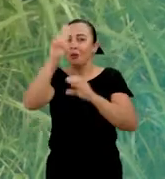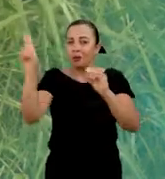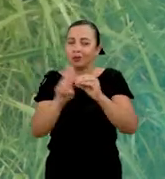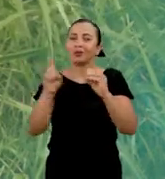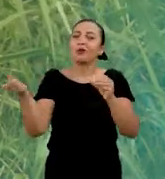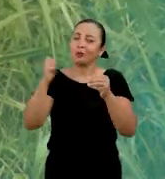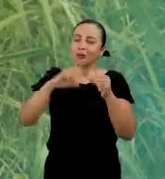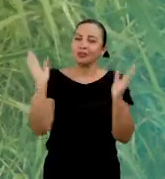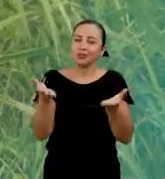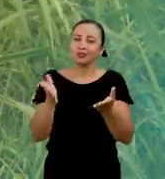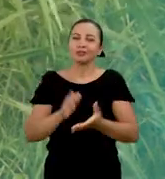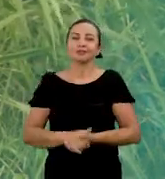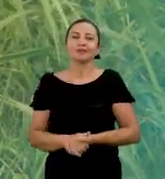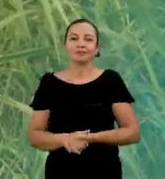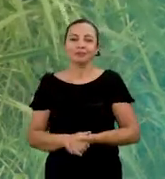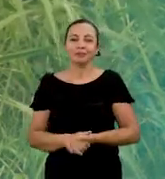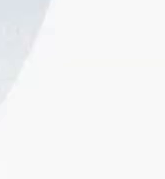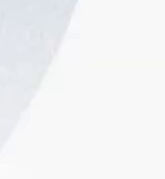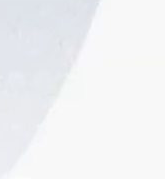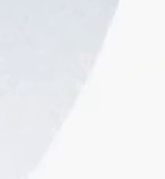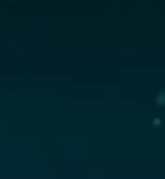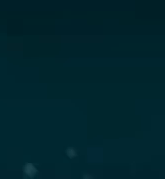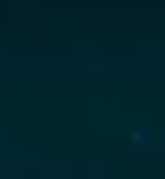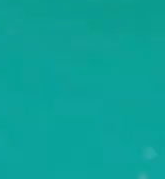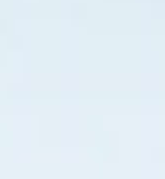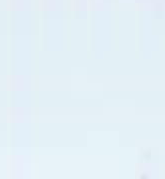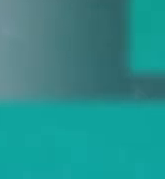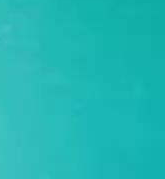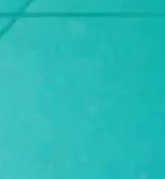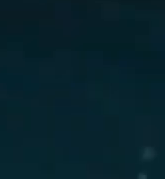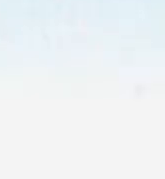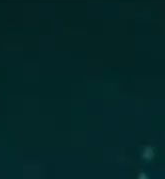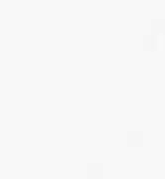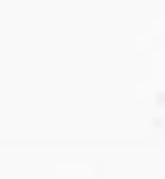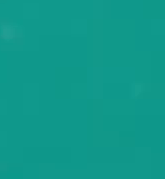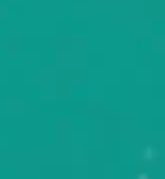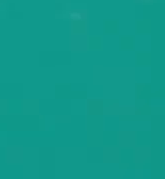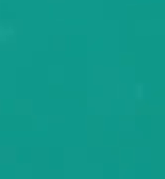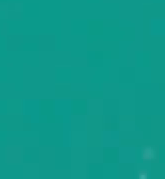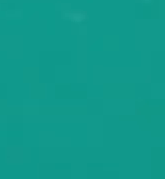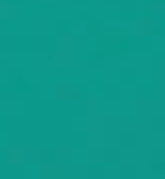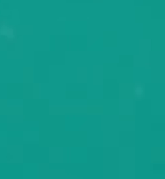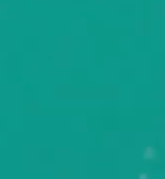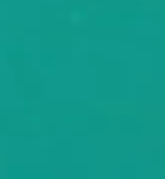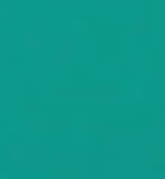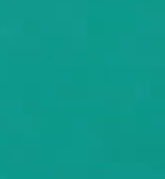barbatimão Universe em volta já já já E aí